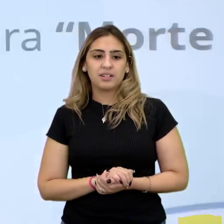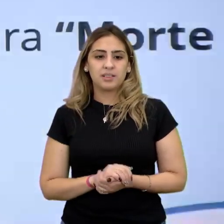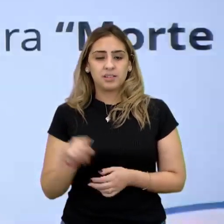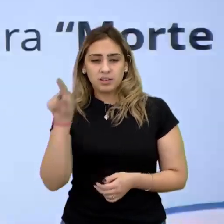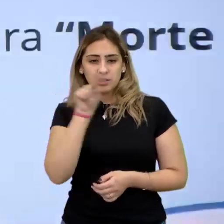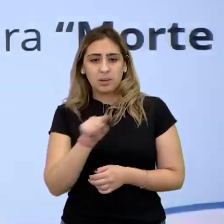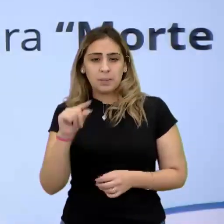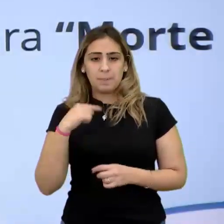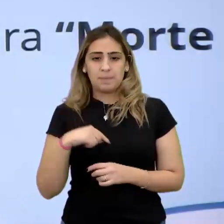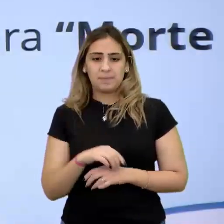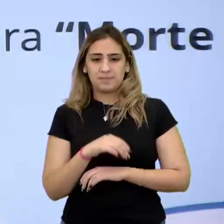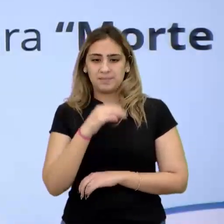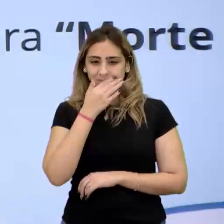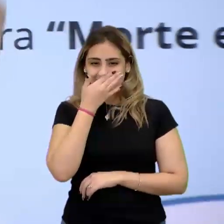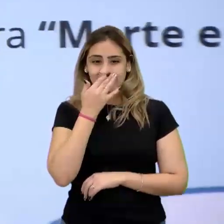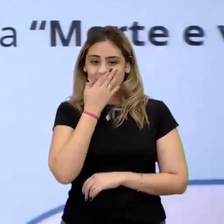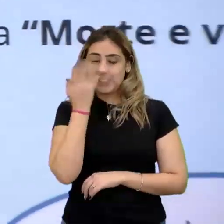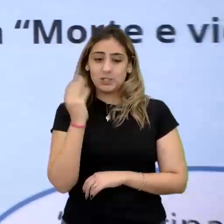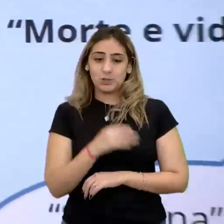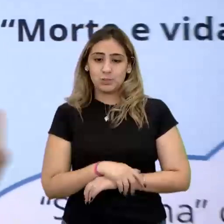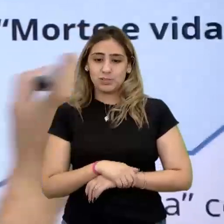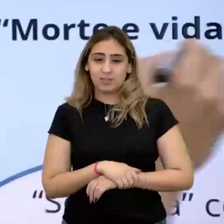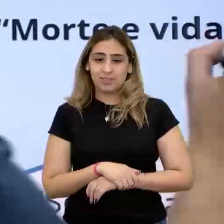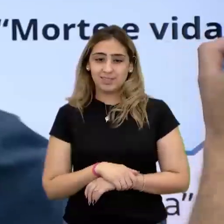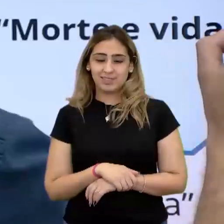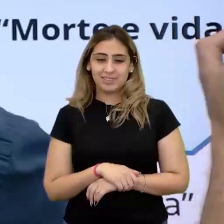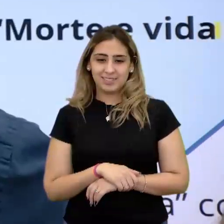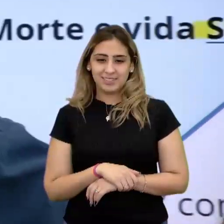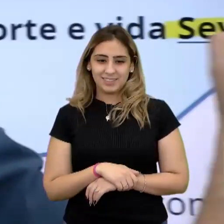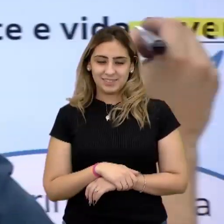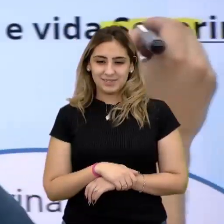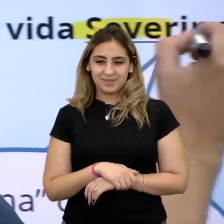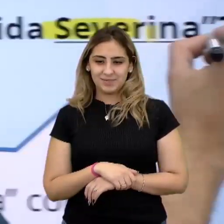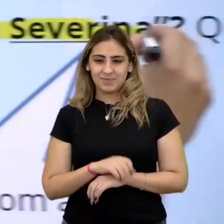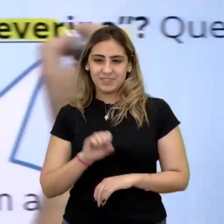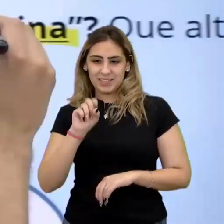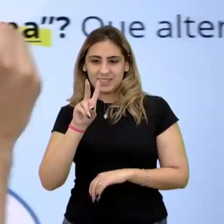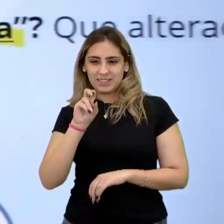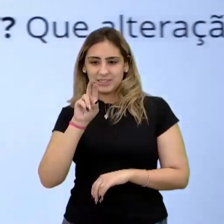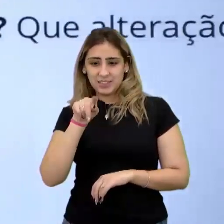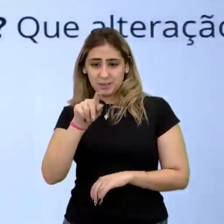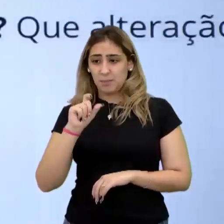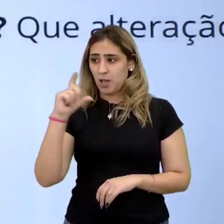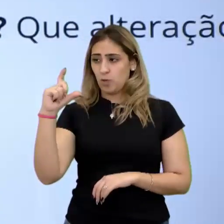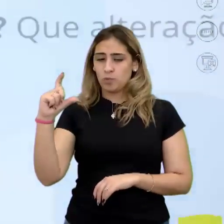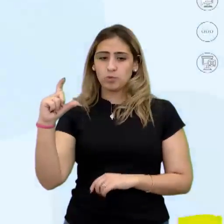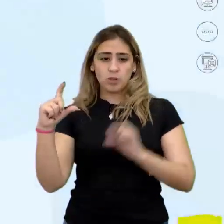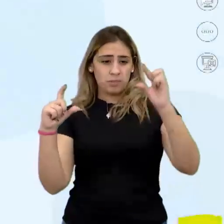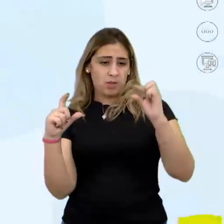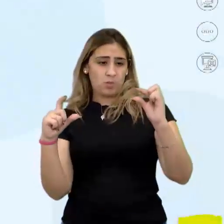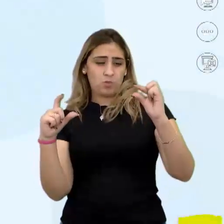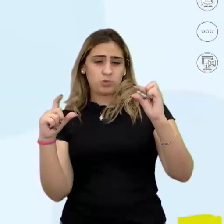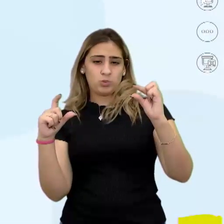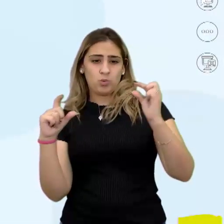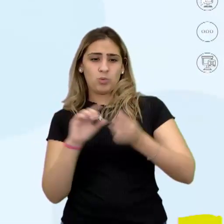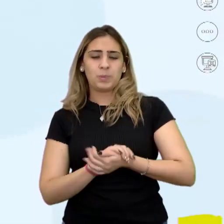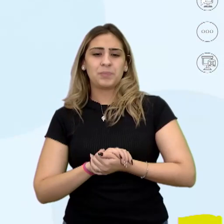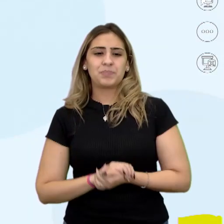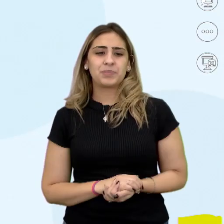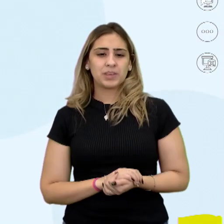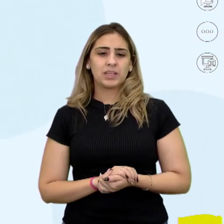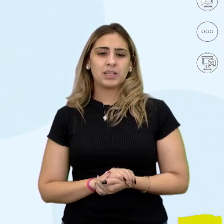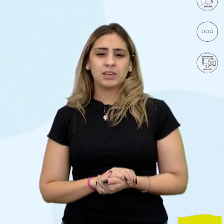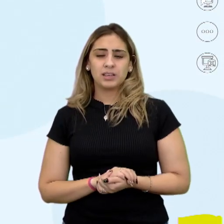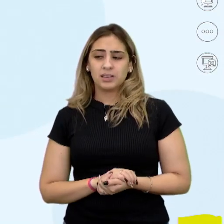em minúsculo. Vou circular mais, ó, minúsculo. Nossa, ficou lindo. Severina aqui, ó, em maiúsculo. Severina